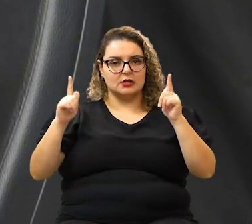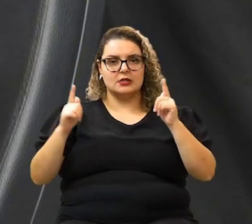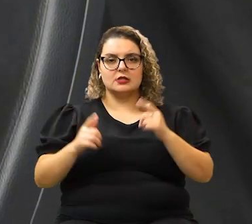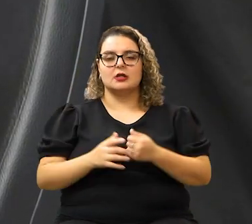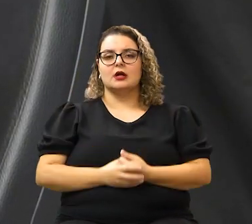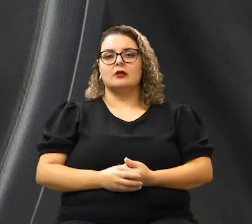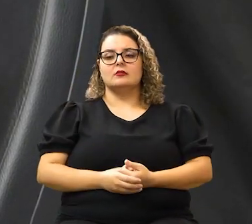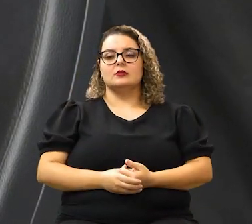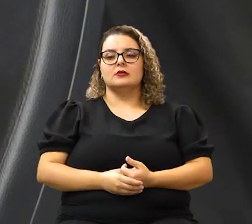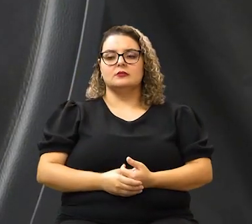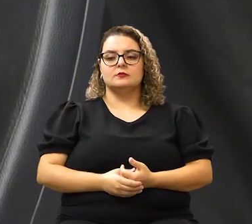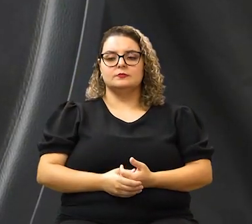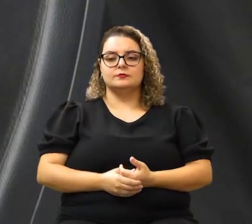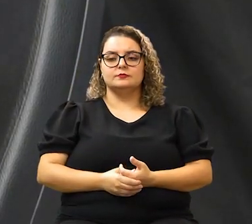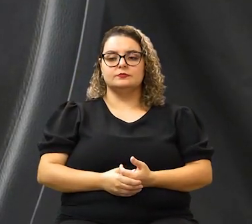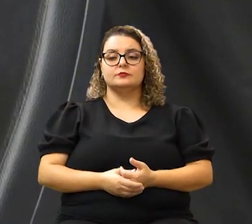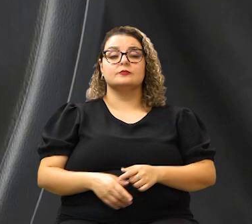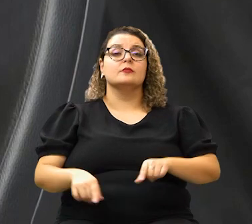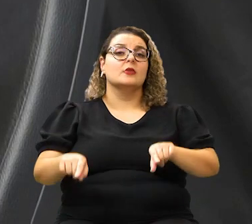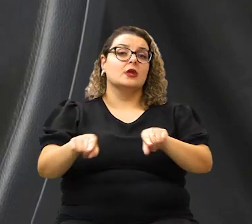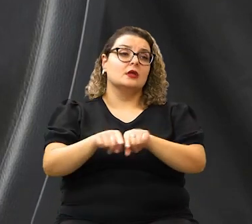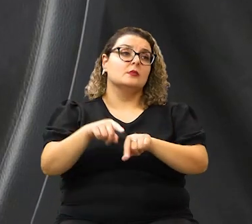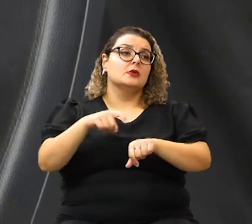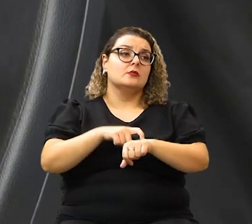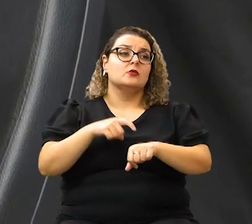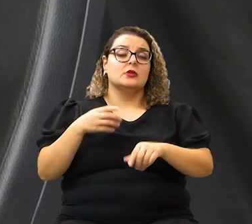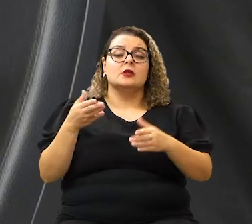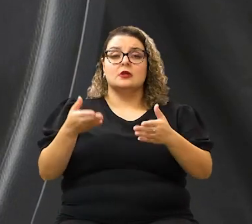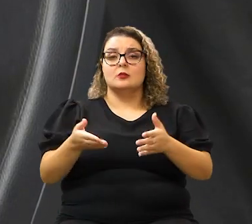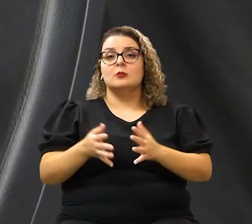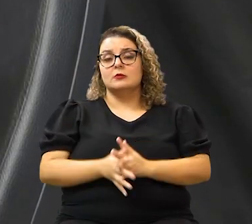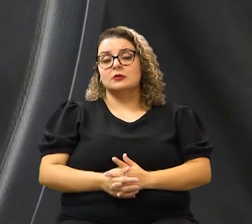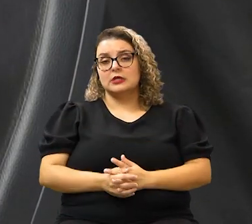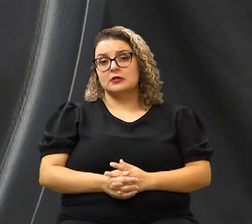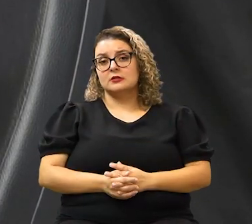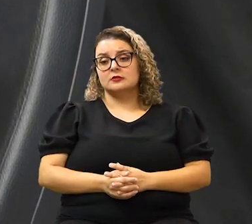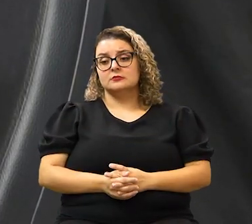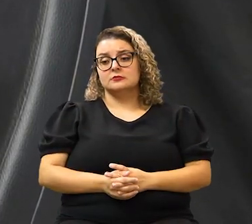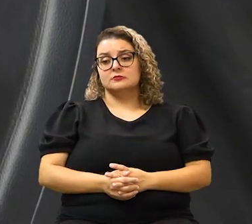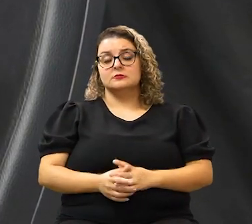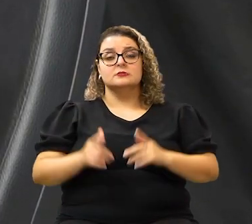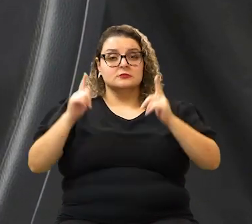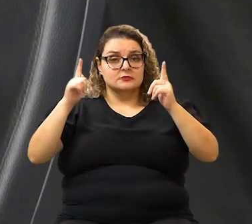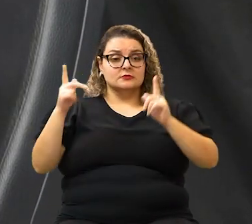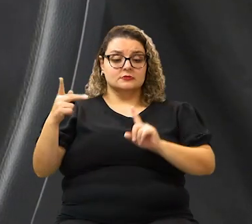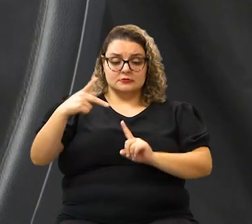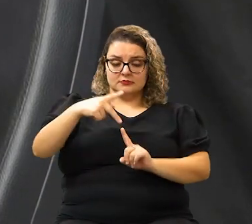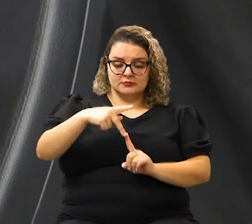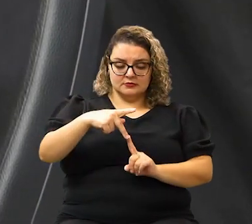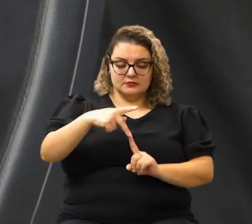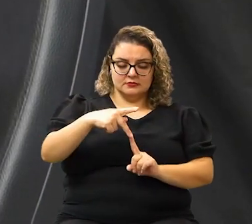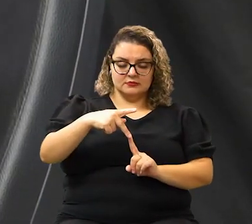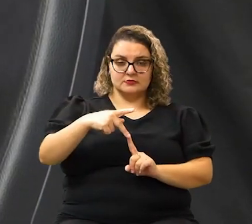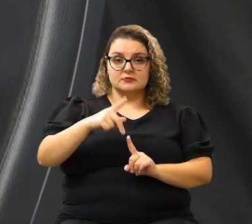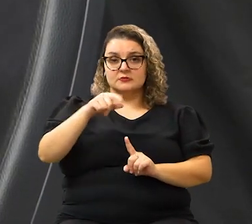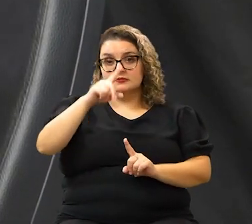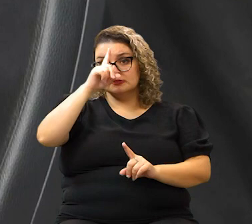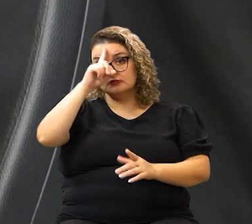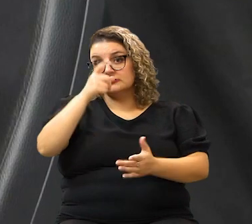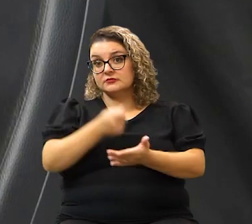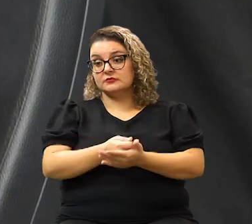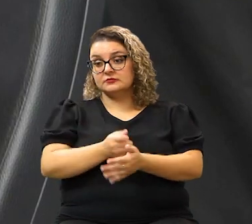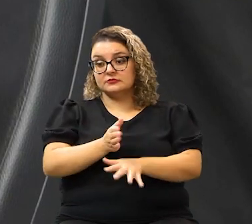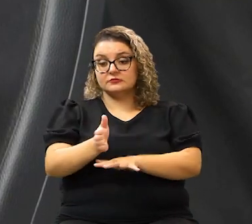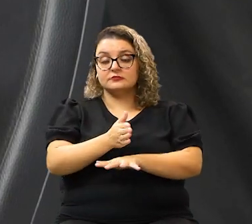e também foi naquele período que a greve da Previdência ela é definidora dos rumos do PSOL, porque